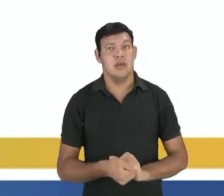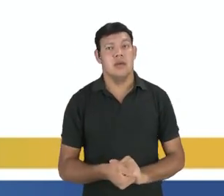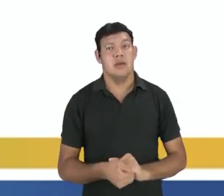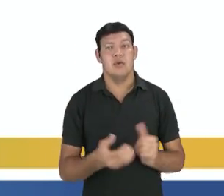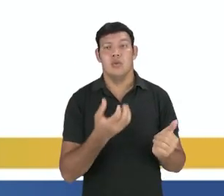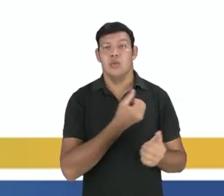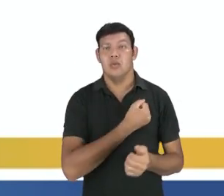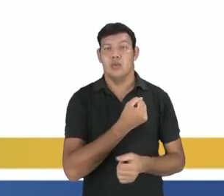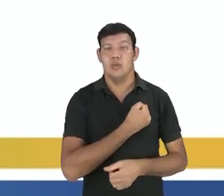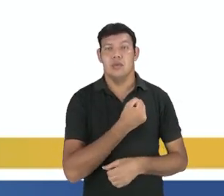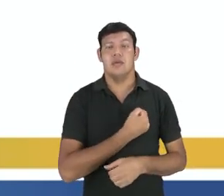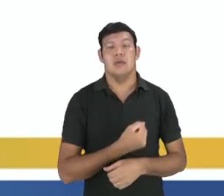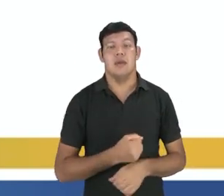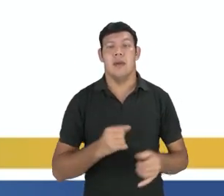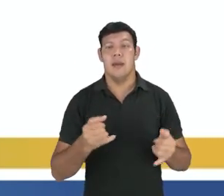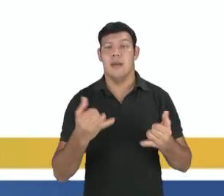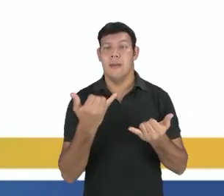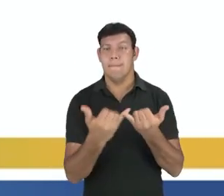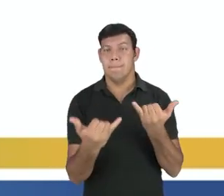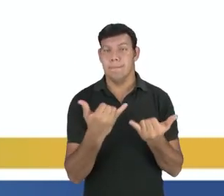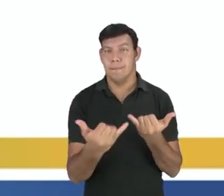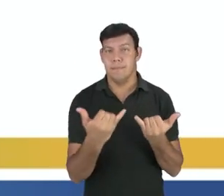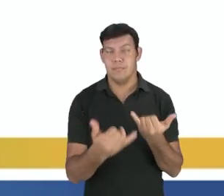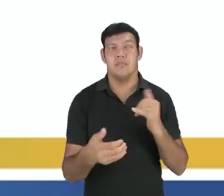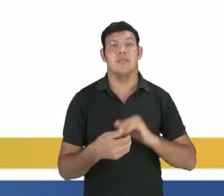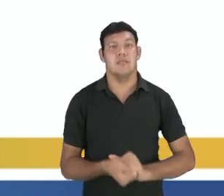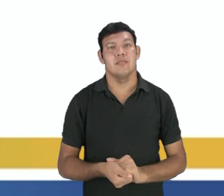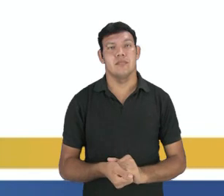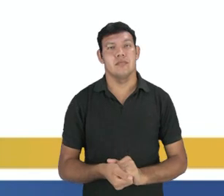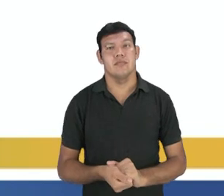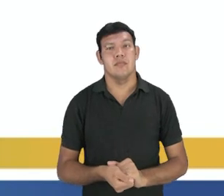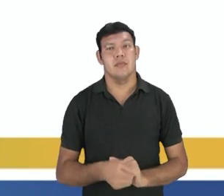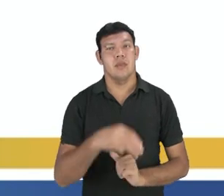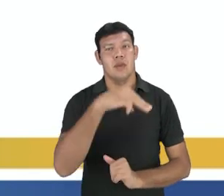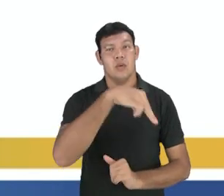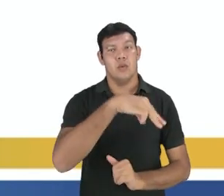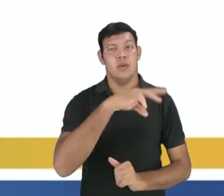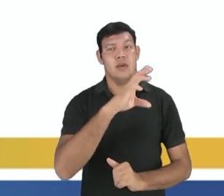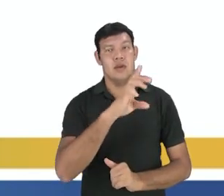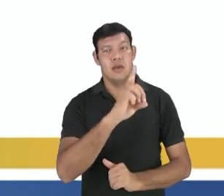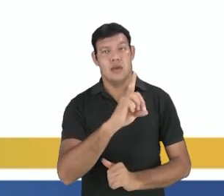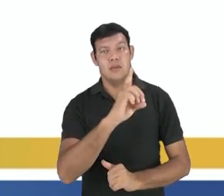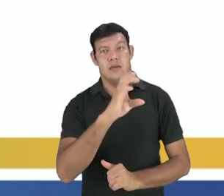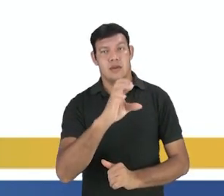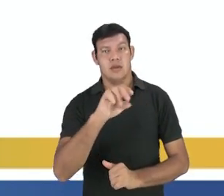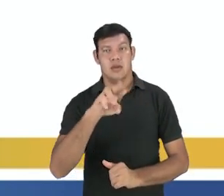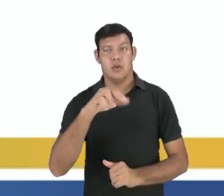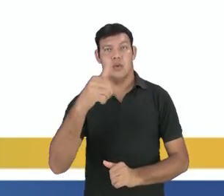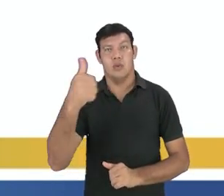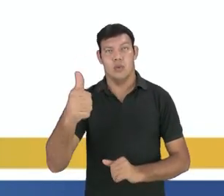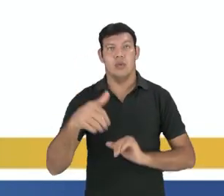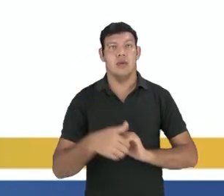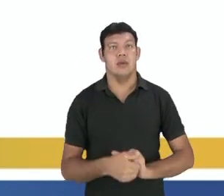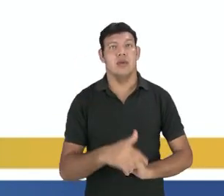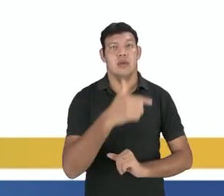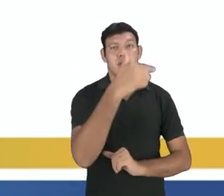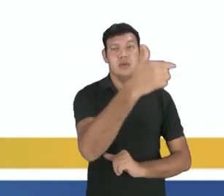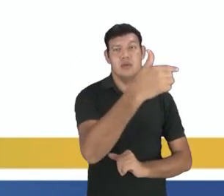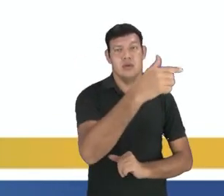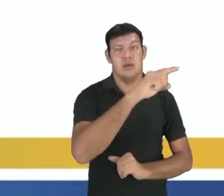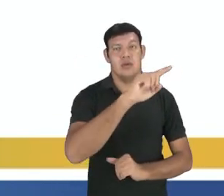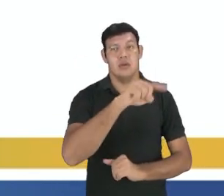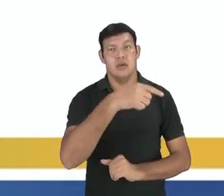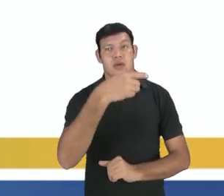os números, quando os números são primos entre si, o MDC é igual a 1. Então, o 2 e o 3 eles